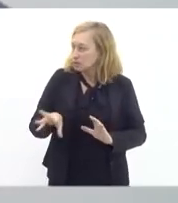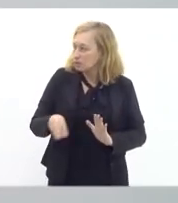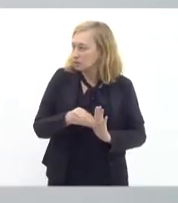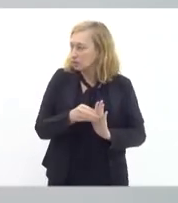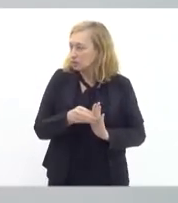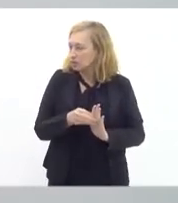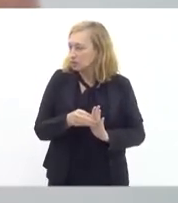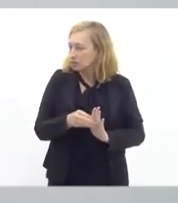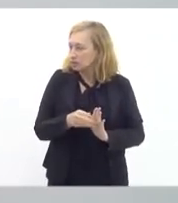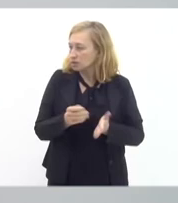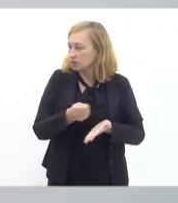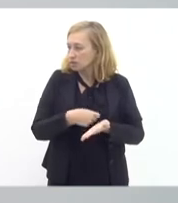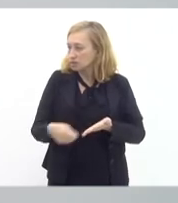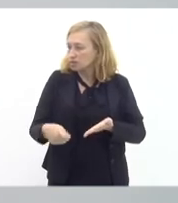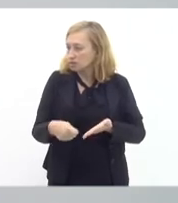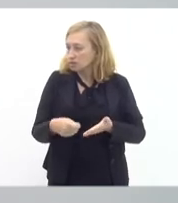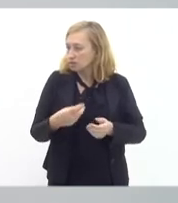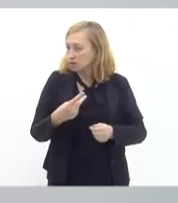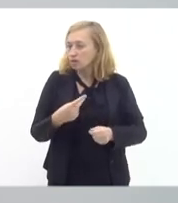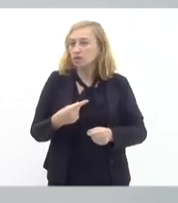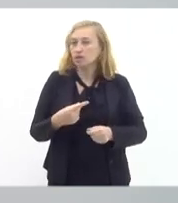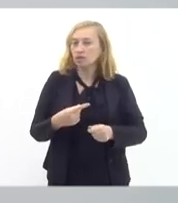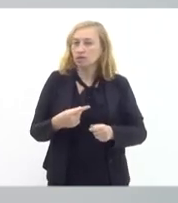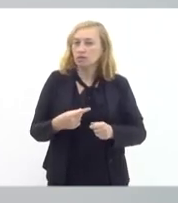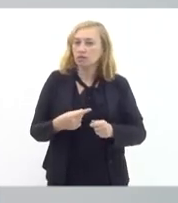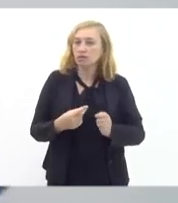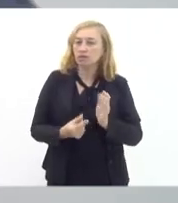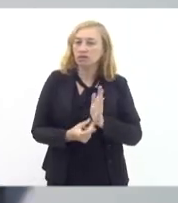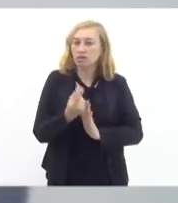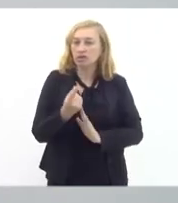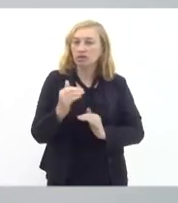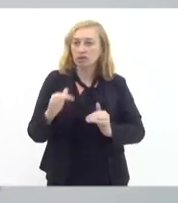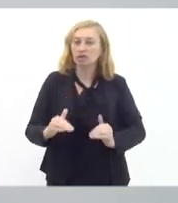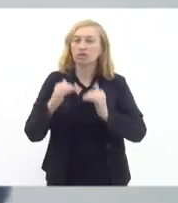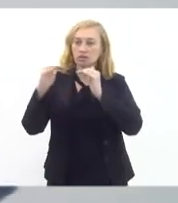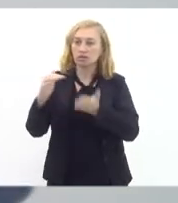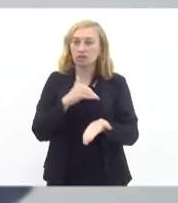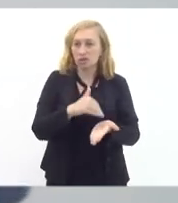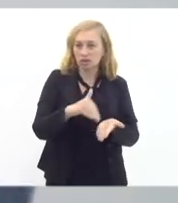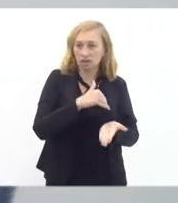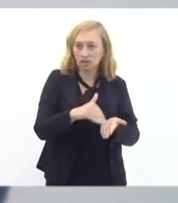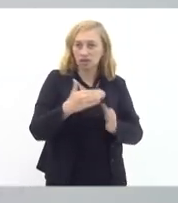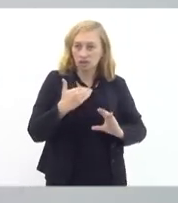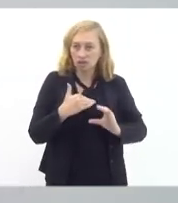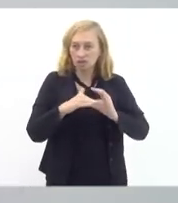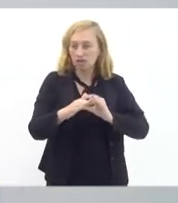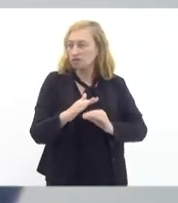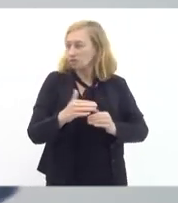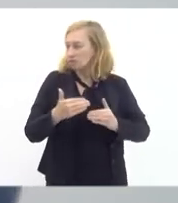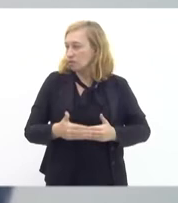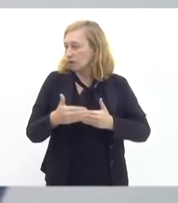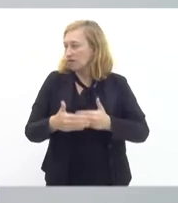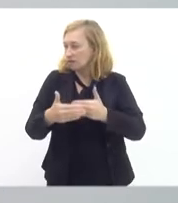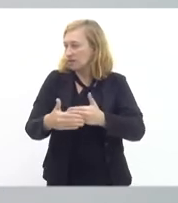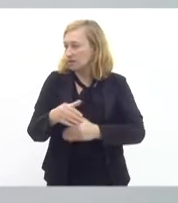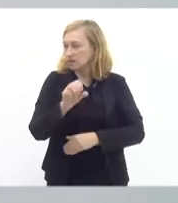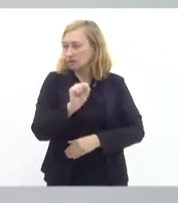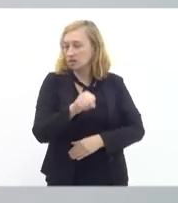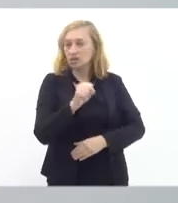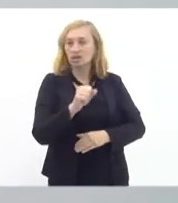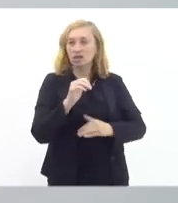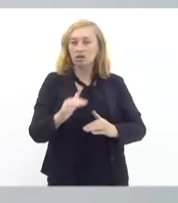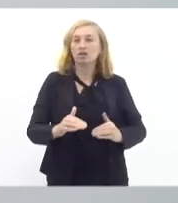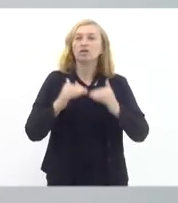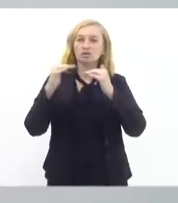na rubrica do orçamento da subsecretaria que foi criada, e aí a gente tem que falar que foi um avanço, sim. Ter uma